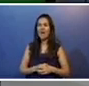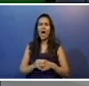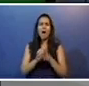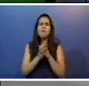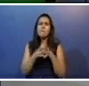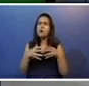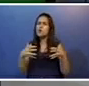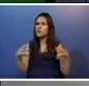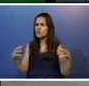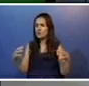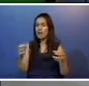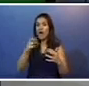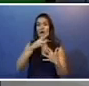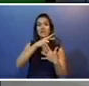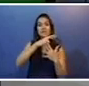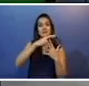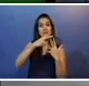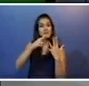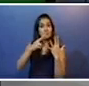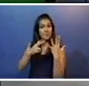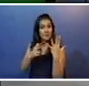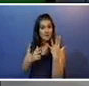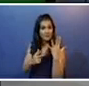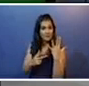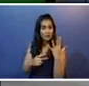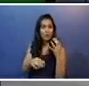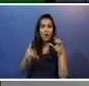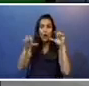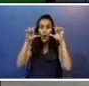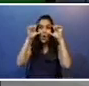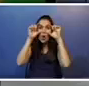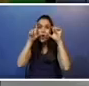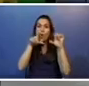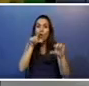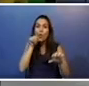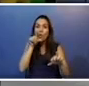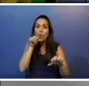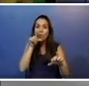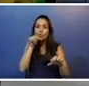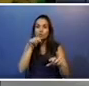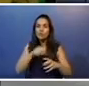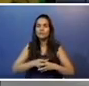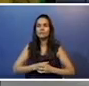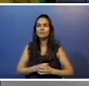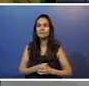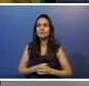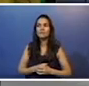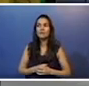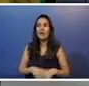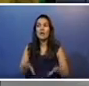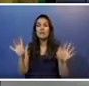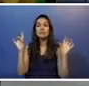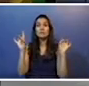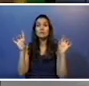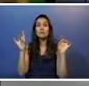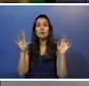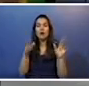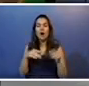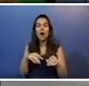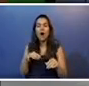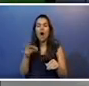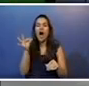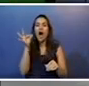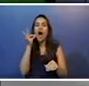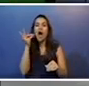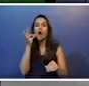A maioria das espécies de corujas é especialista na captura de roedores. O